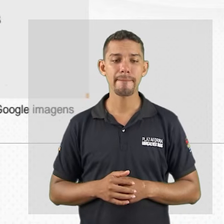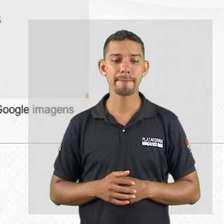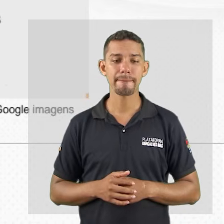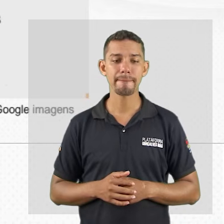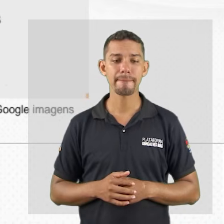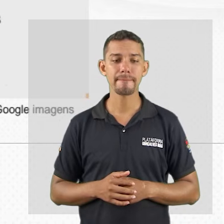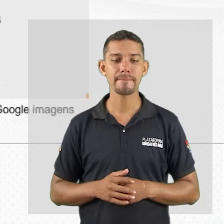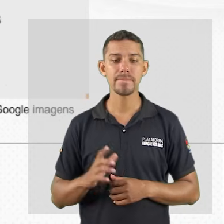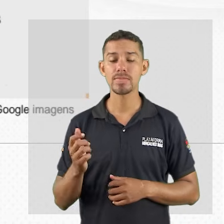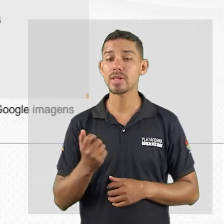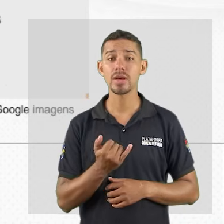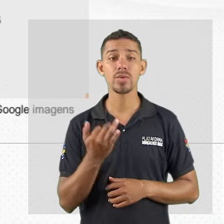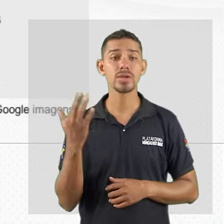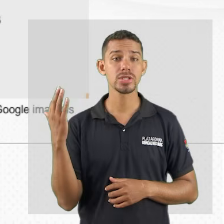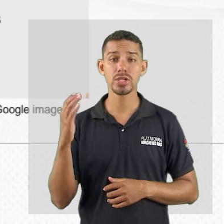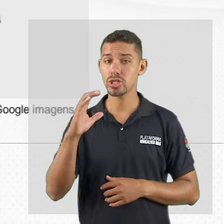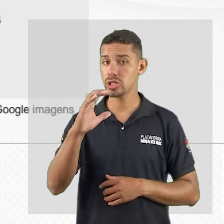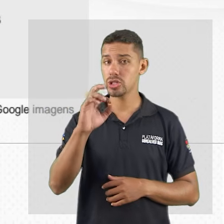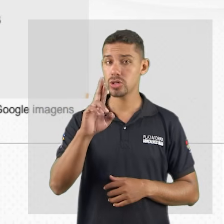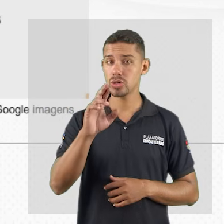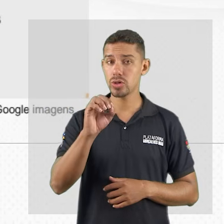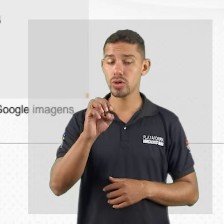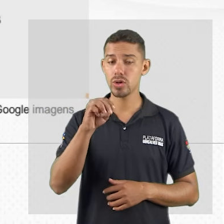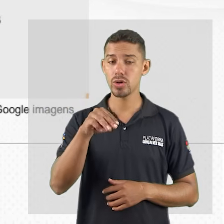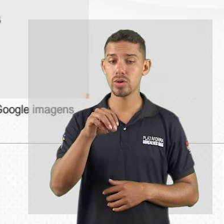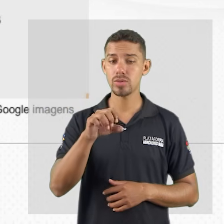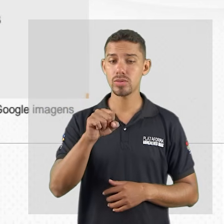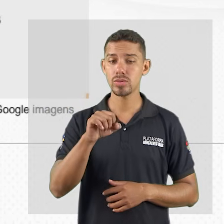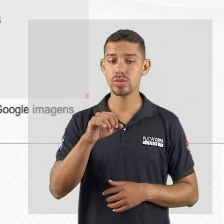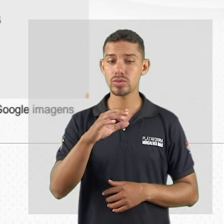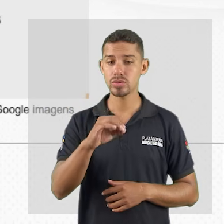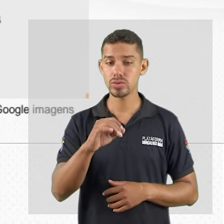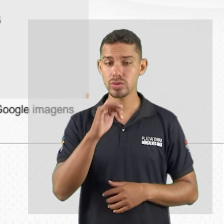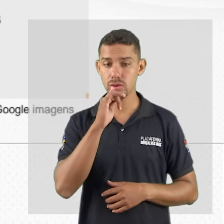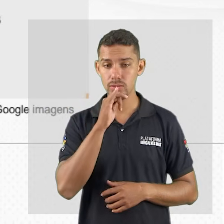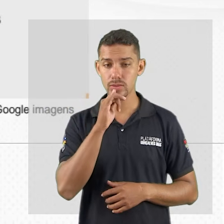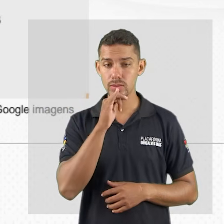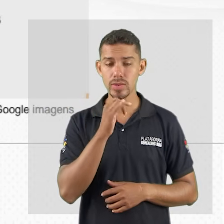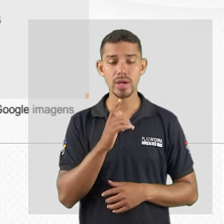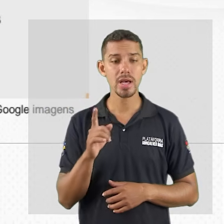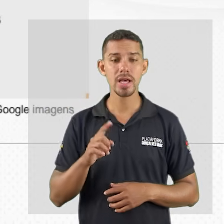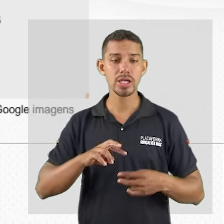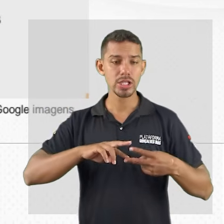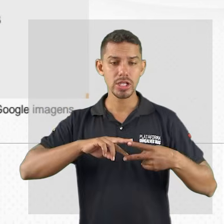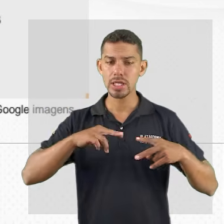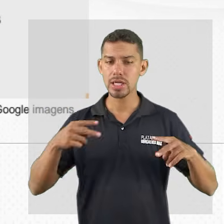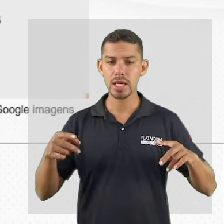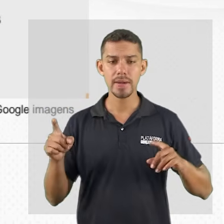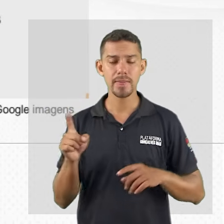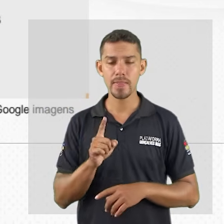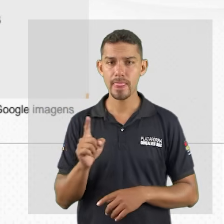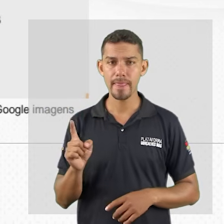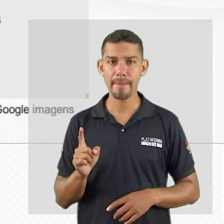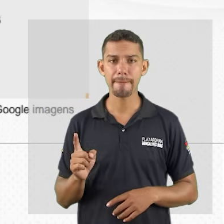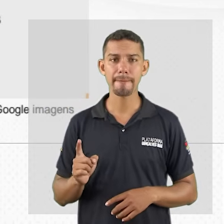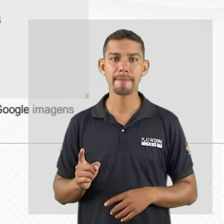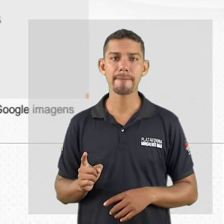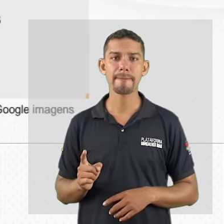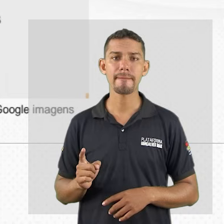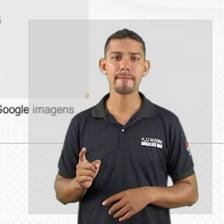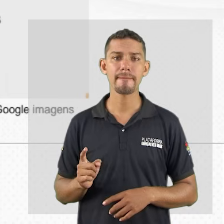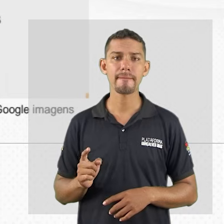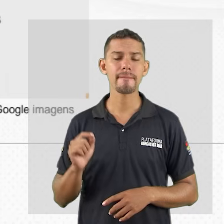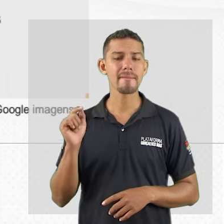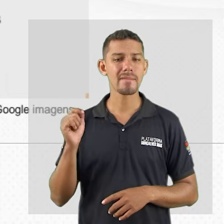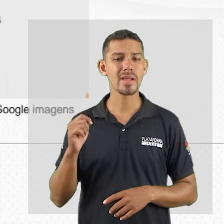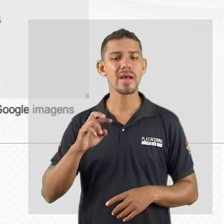Não é em quantidade de cromossomo. Né? A gente vai falar mais na frente, não é em quantidade de DNA. Ela vai